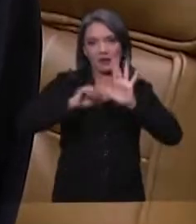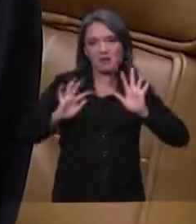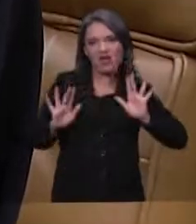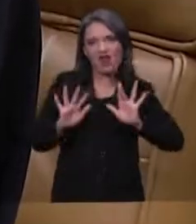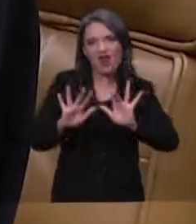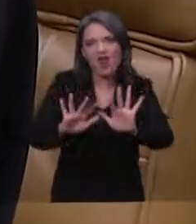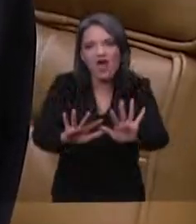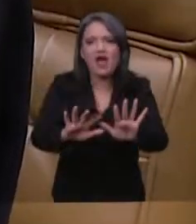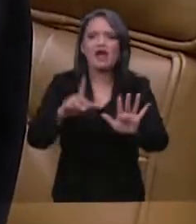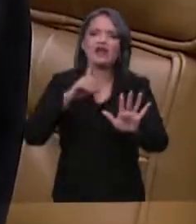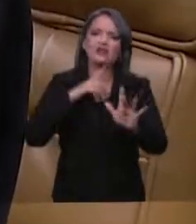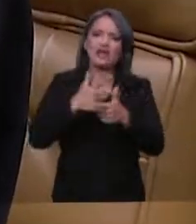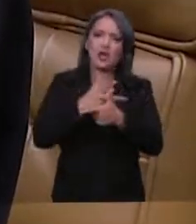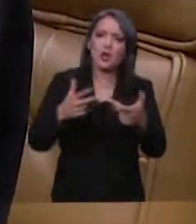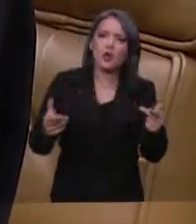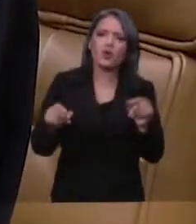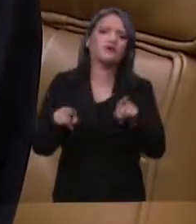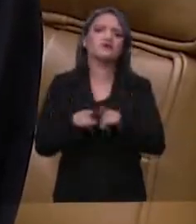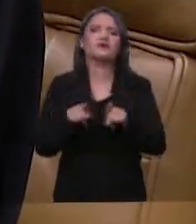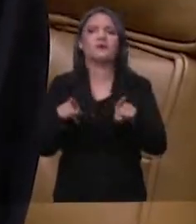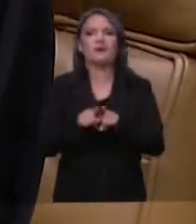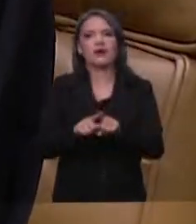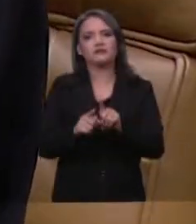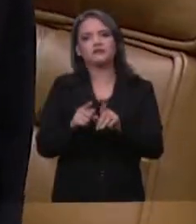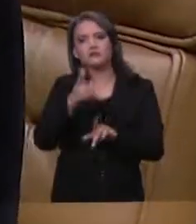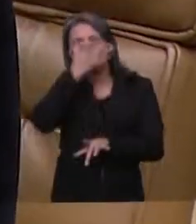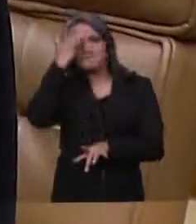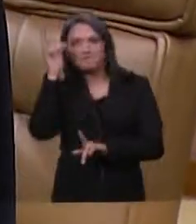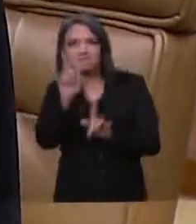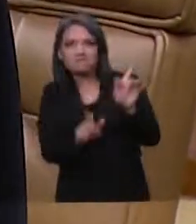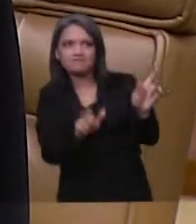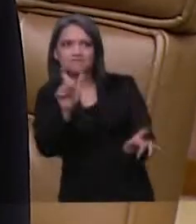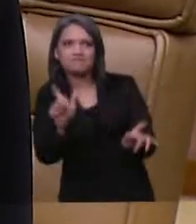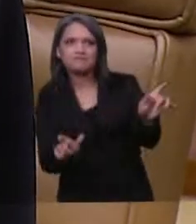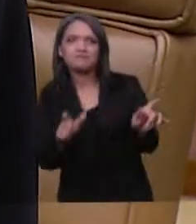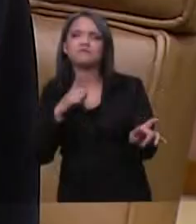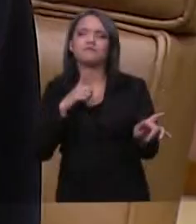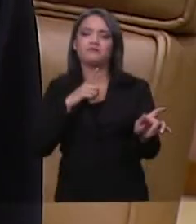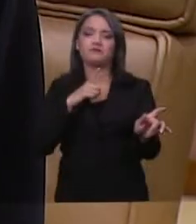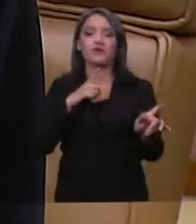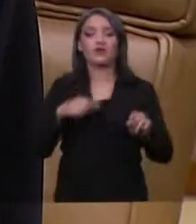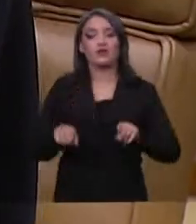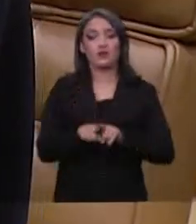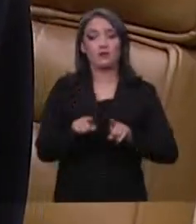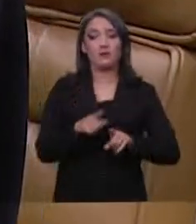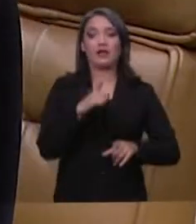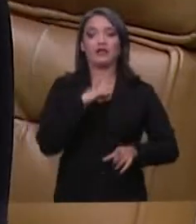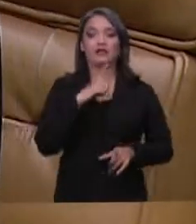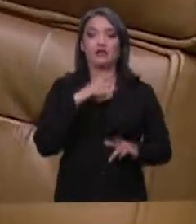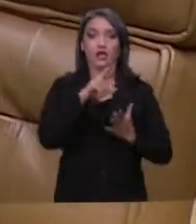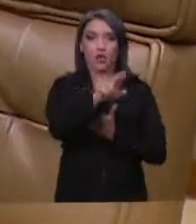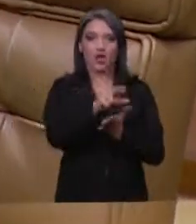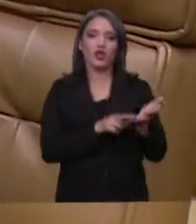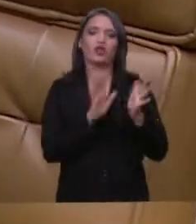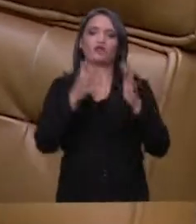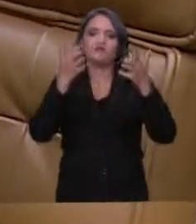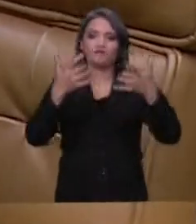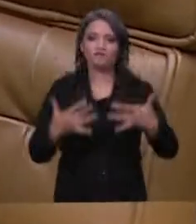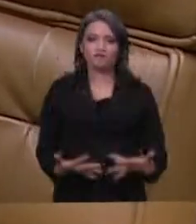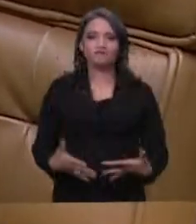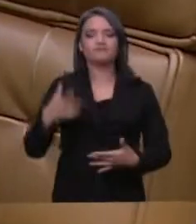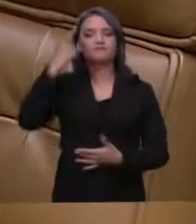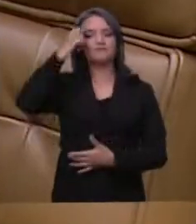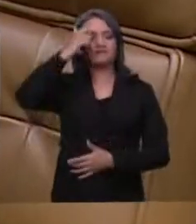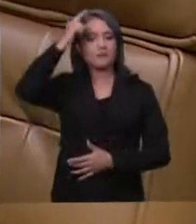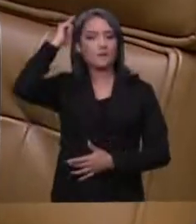uma espécie sui generis de concurso de pessoas, posição que também entendi ter sido encampada pelo eminente relator, o ministro